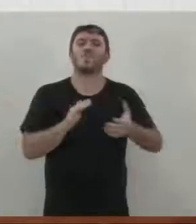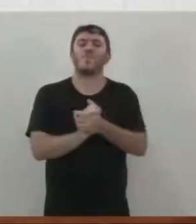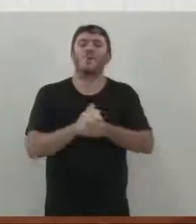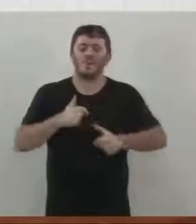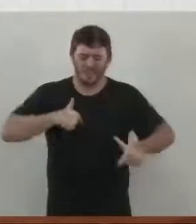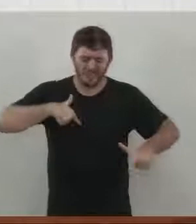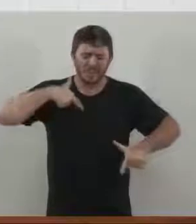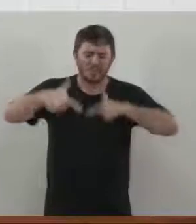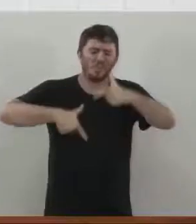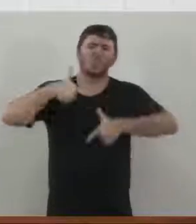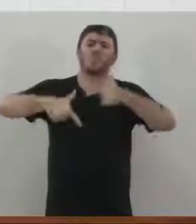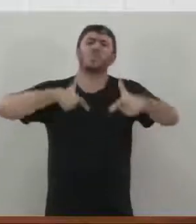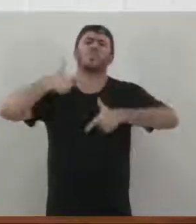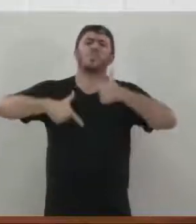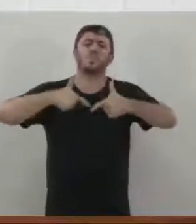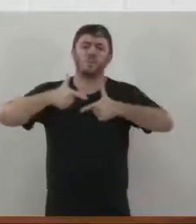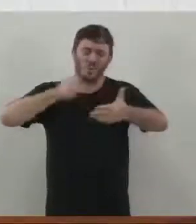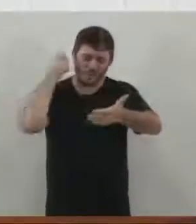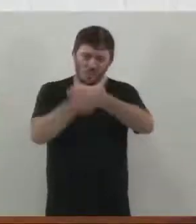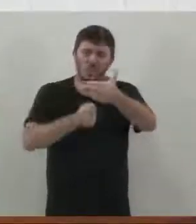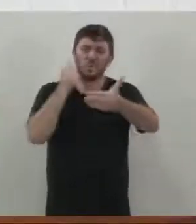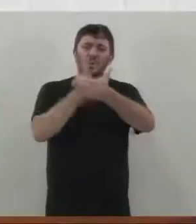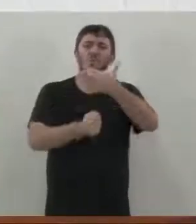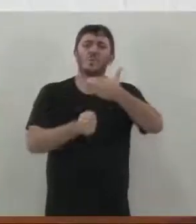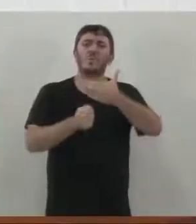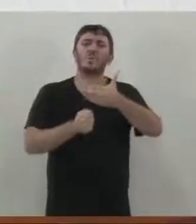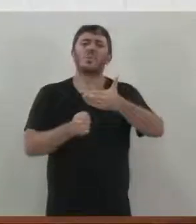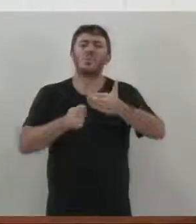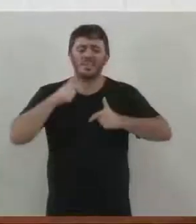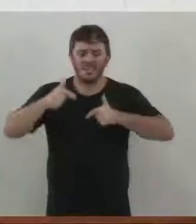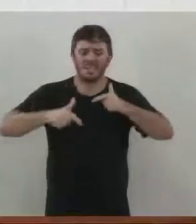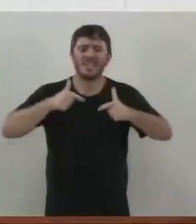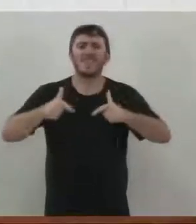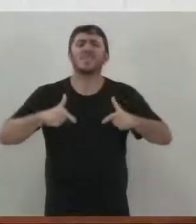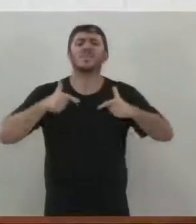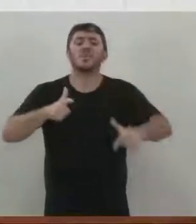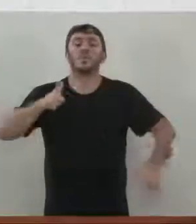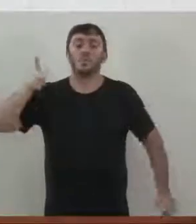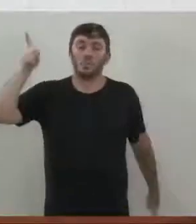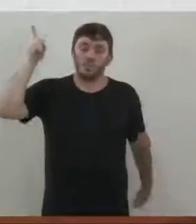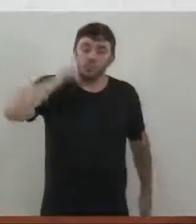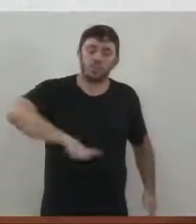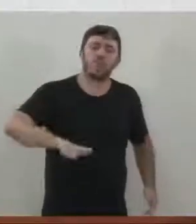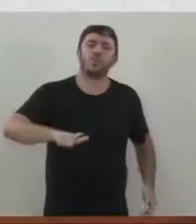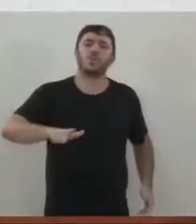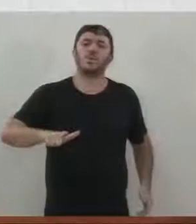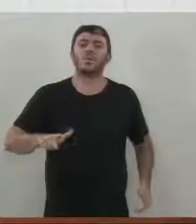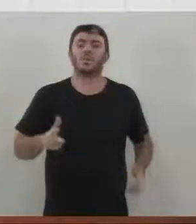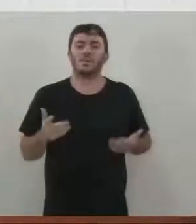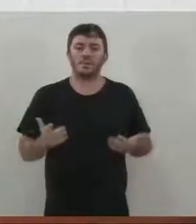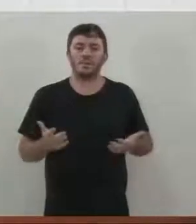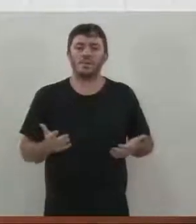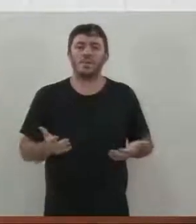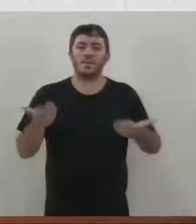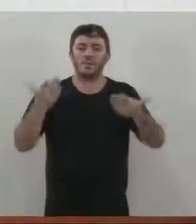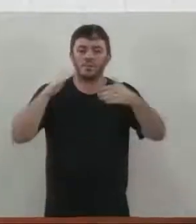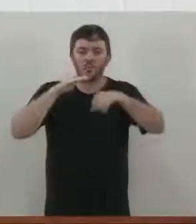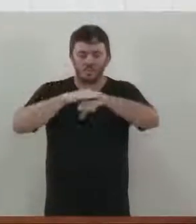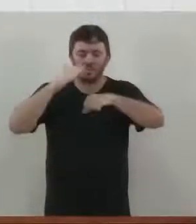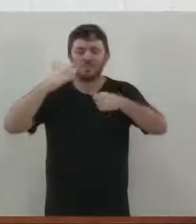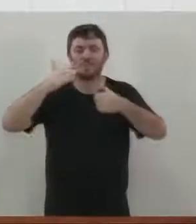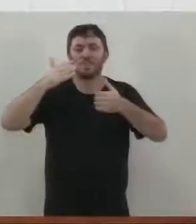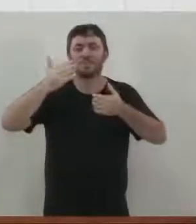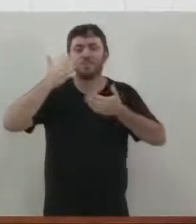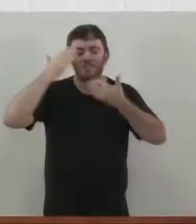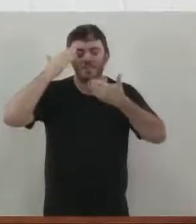muito trabalho, tivemos muita luta, com muito sacrifício, conseguimos algumas vitórias. Então, por essa noite só, que Deus